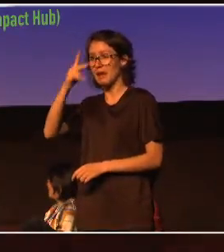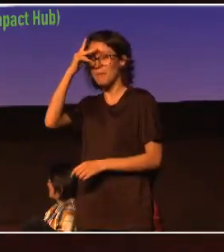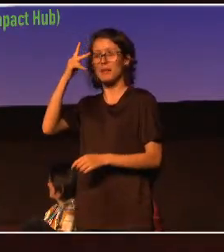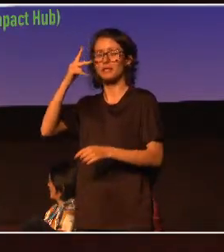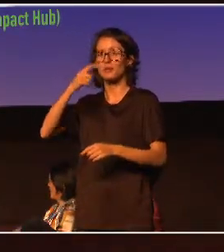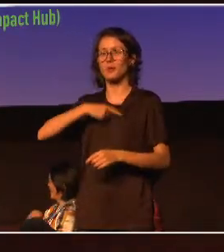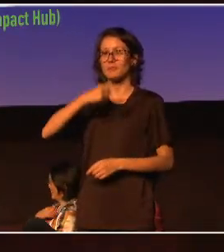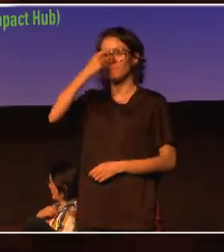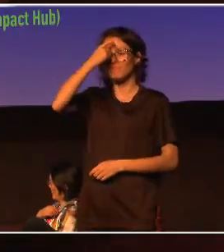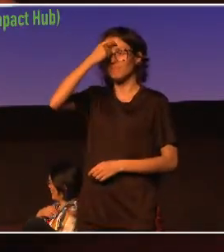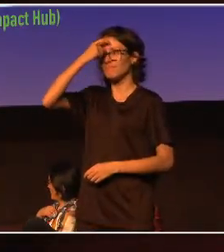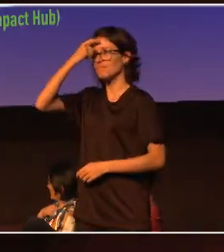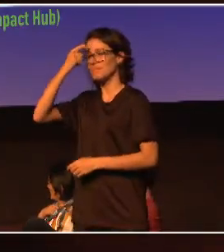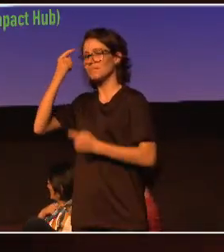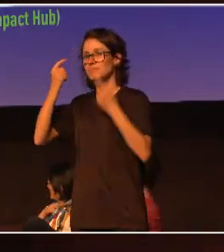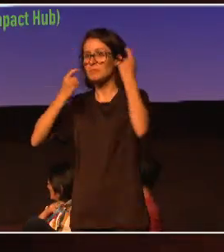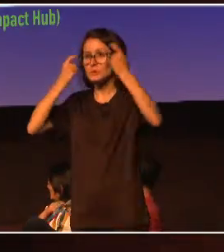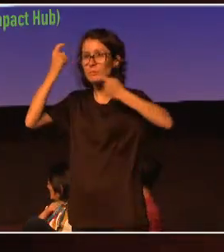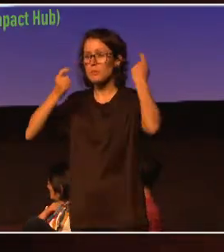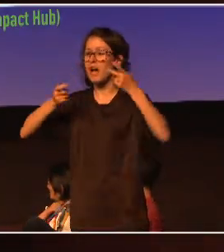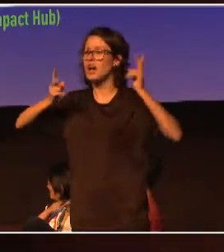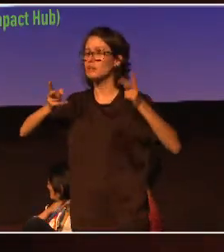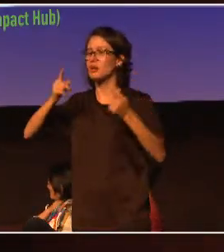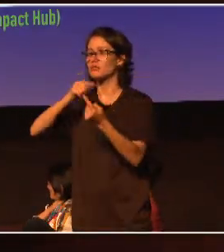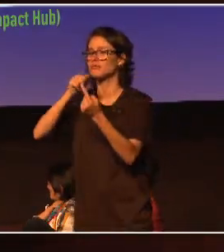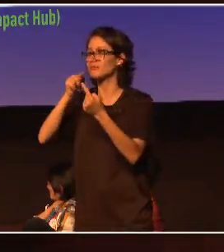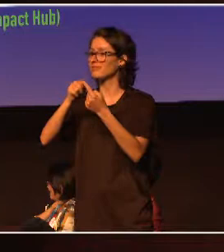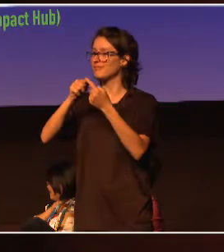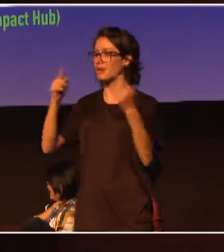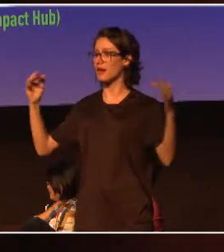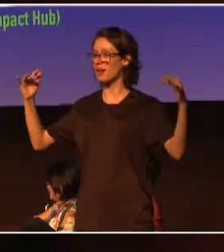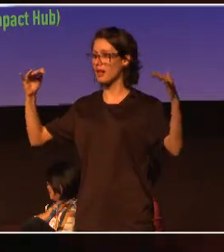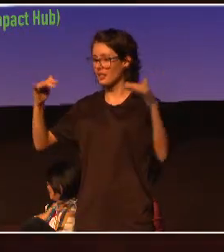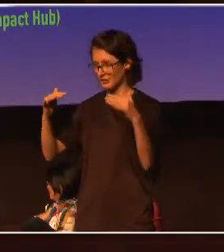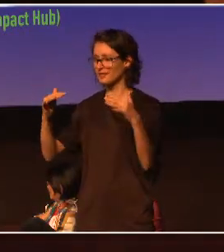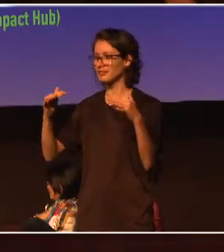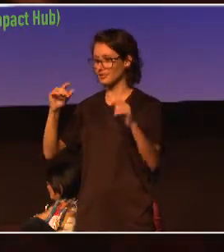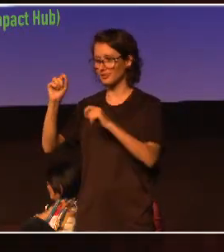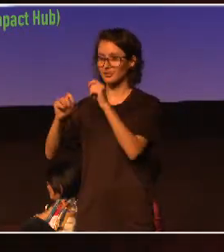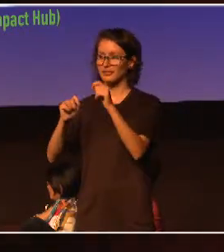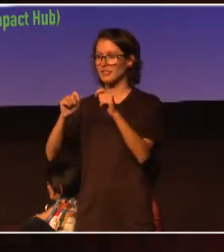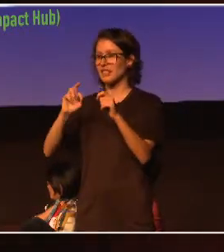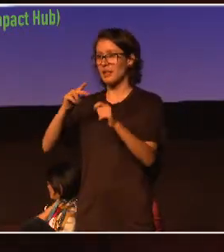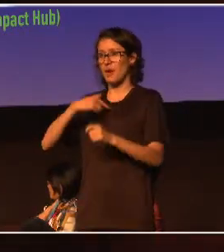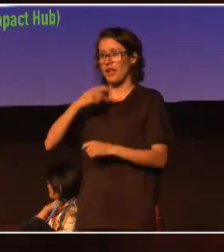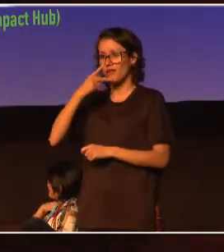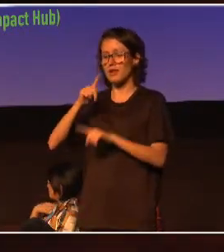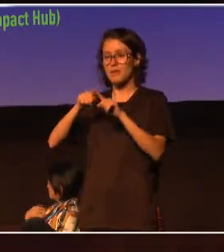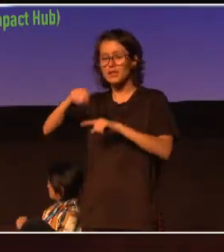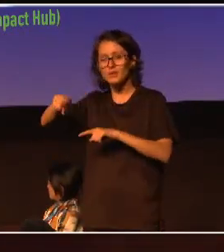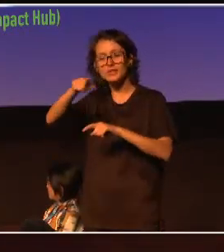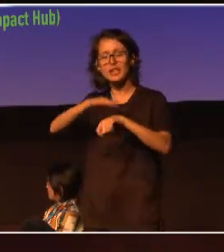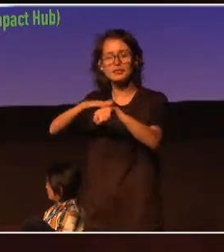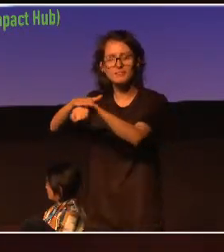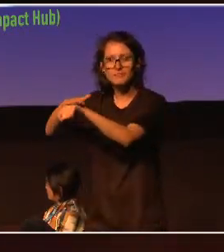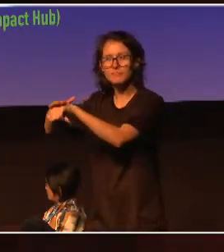pessoas que estão se importando com uma causa parecida. E, a partir daí, o que importa não é a gente aqui falando, mas são as conversas que vocês vão ter e as pessoas